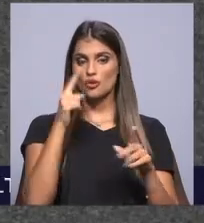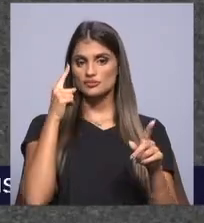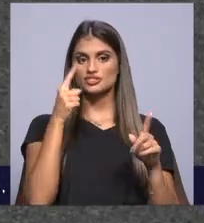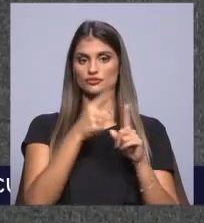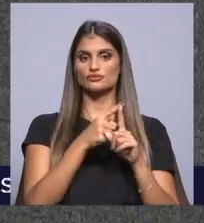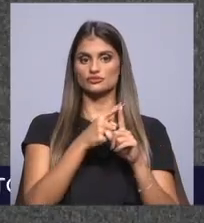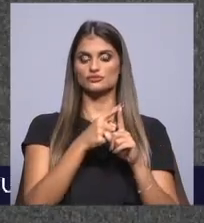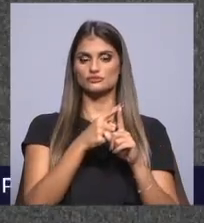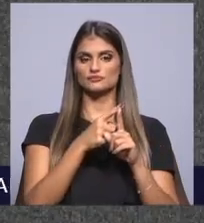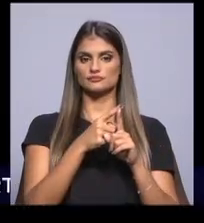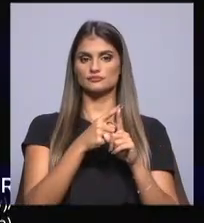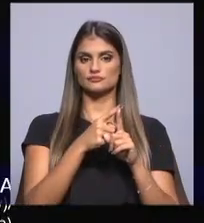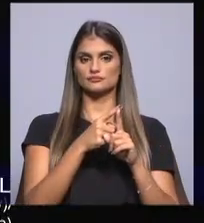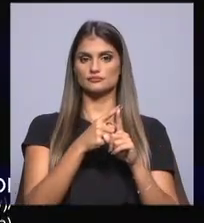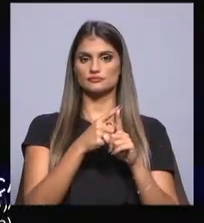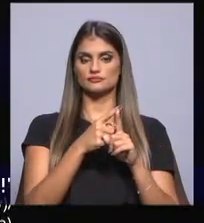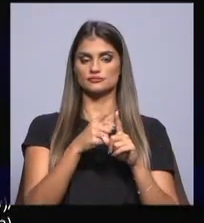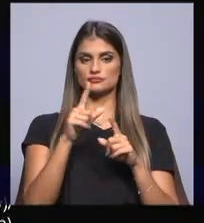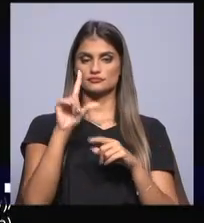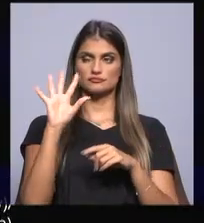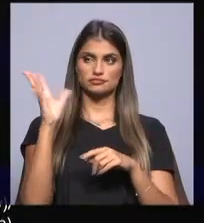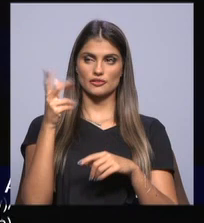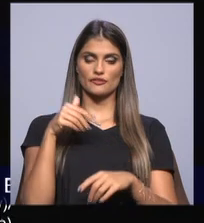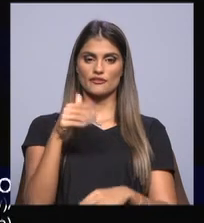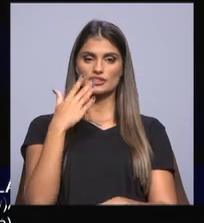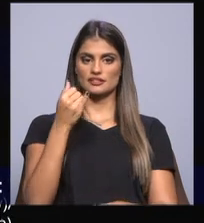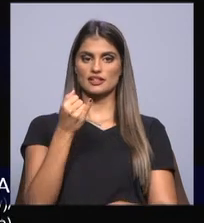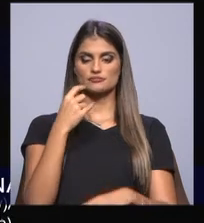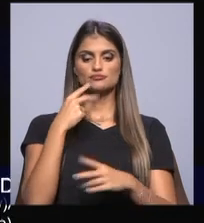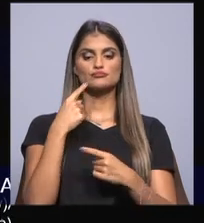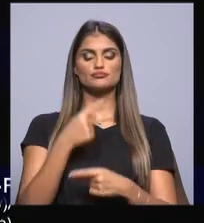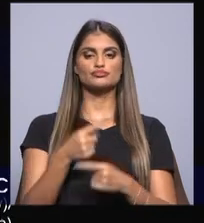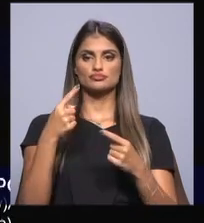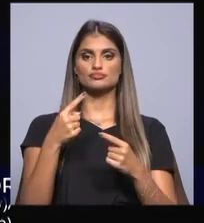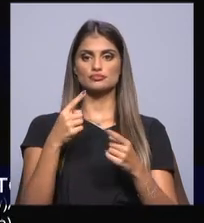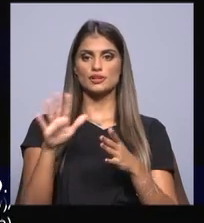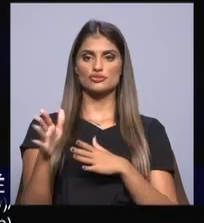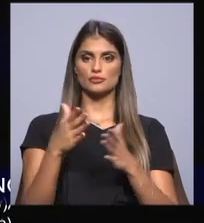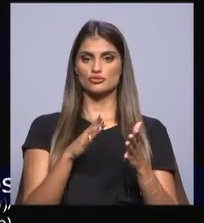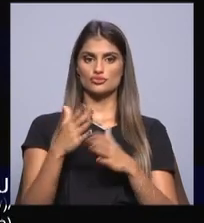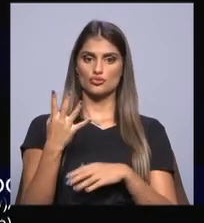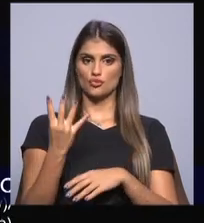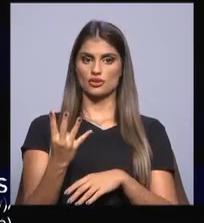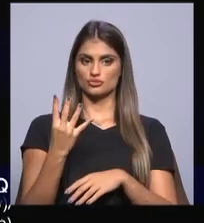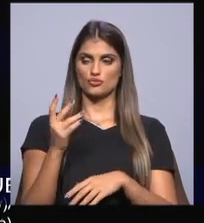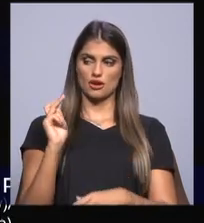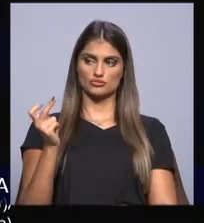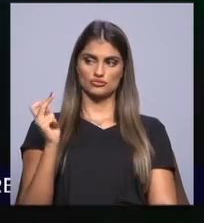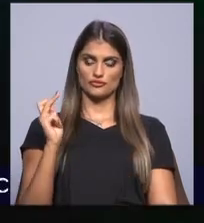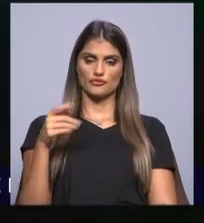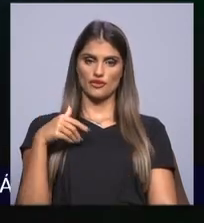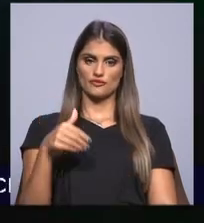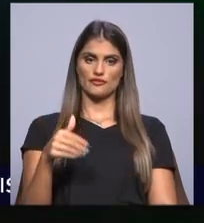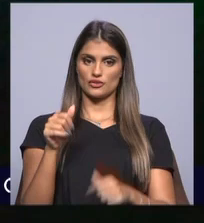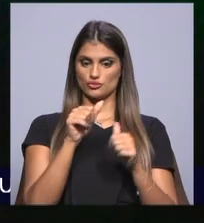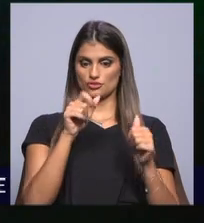que a missão ERA, da Agência Espacial Europeia, vai tentar descortinar daqui a aproximadamente 4 anos. e do nosso